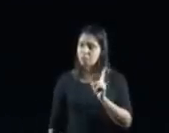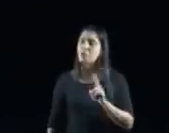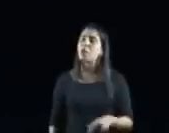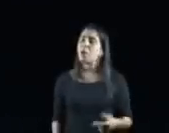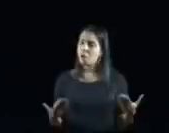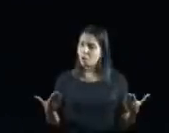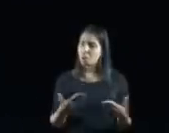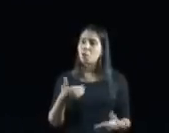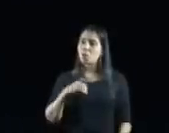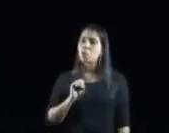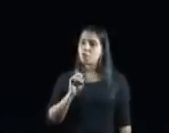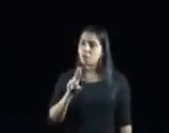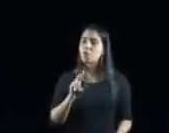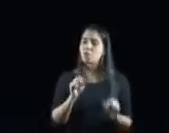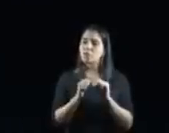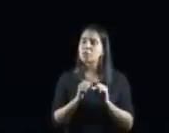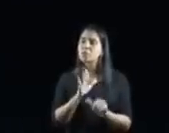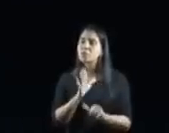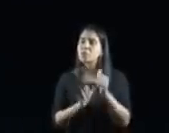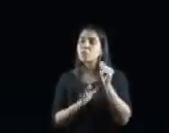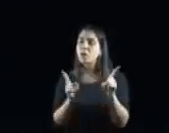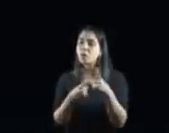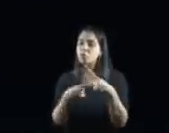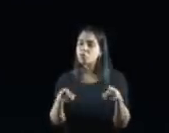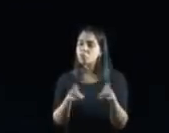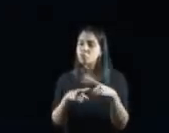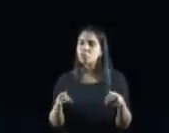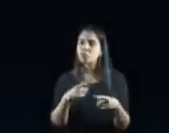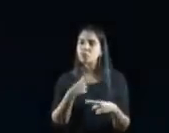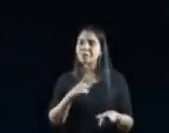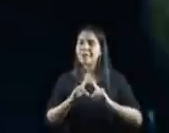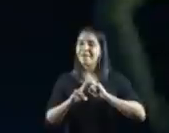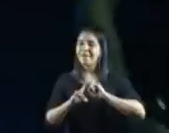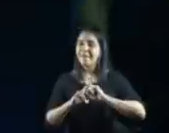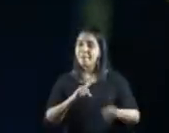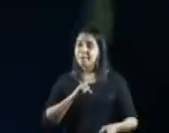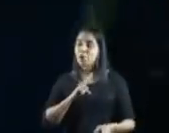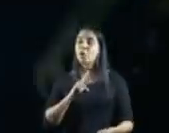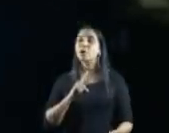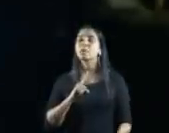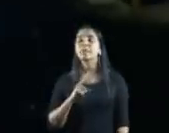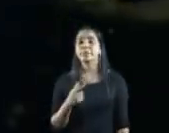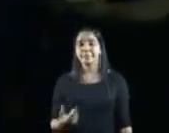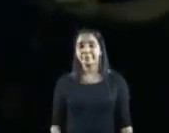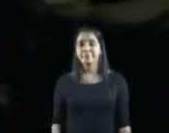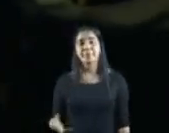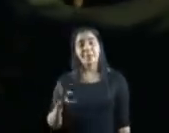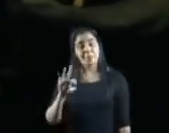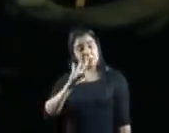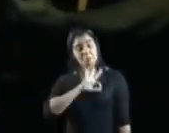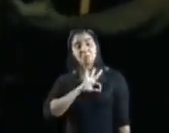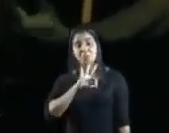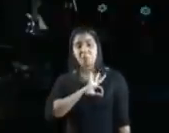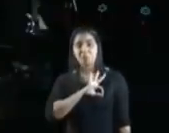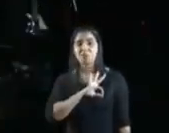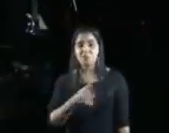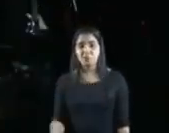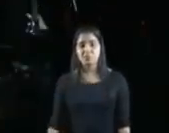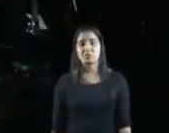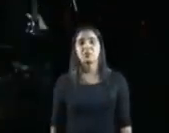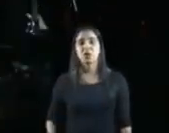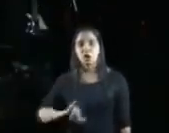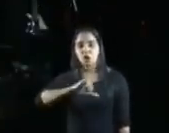vai uma das nossas primeiras músicas censuradas pela polícia.